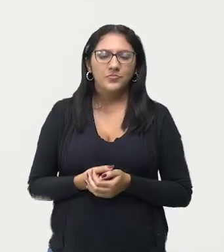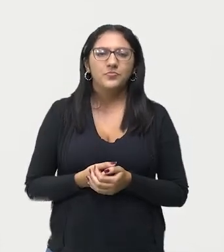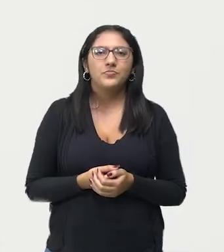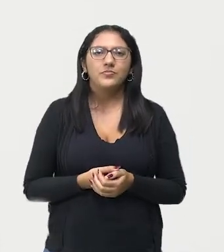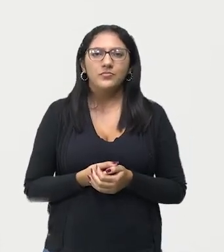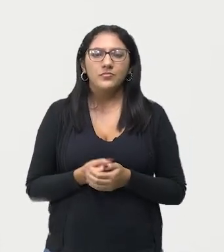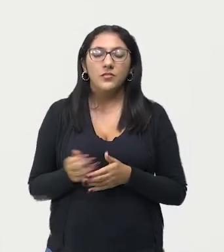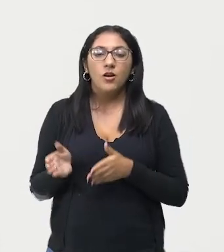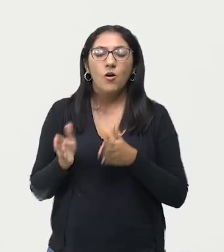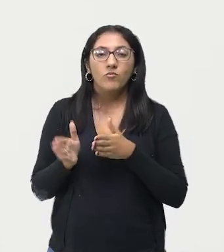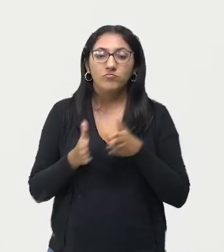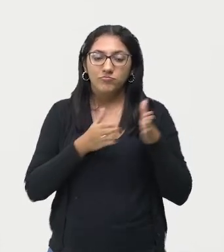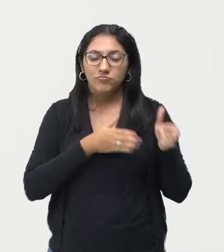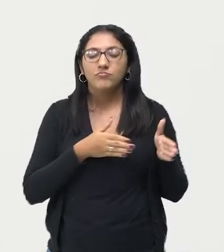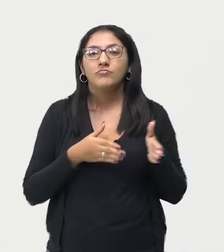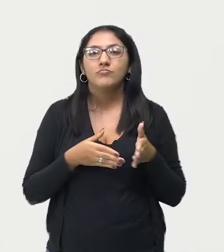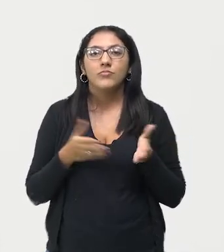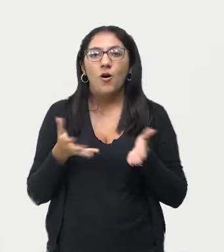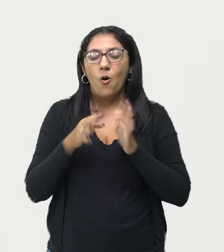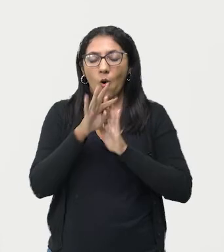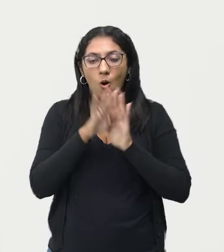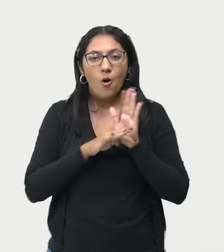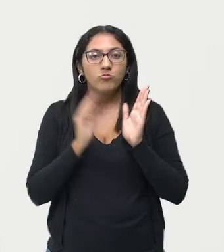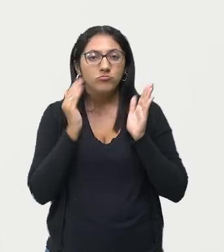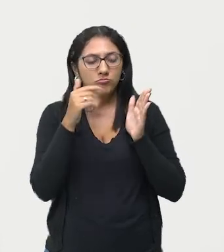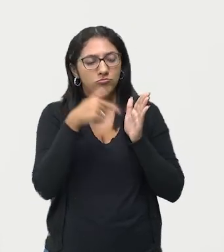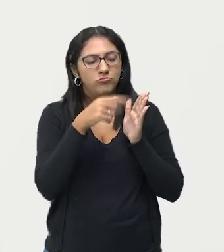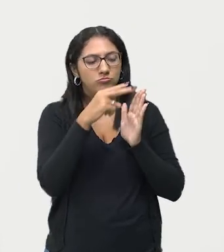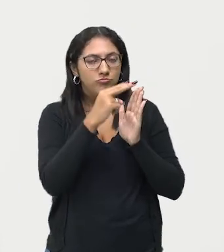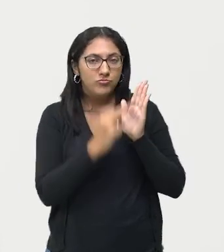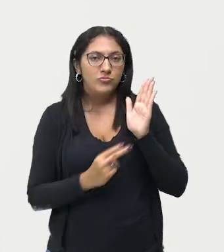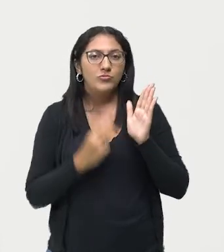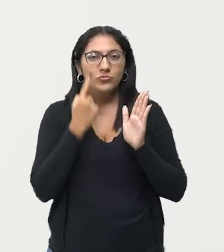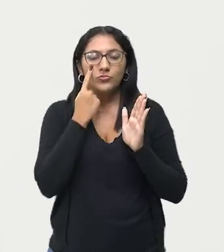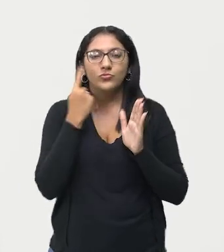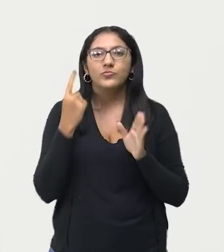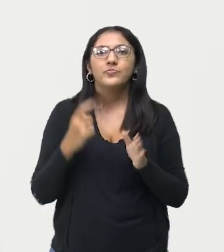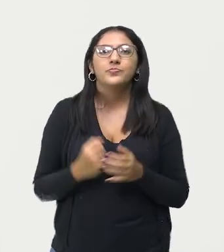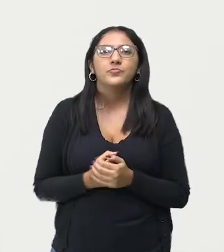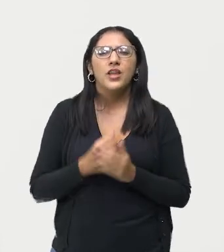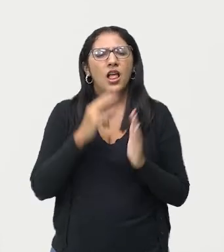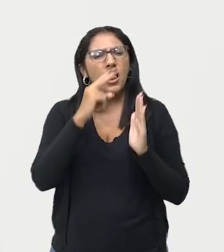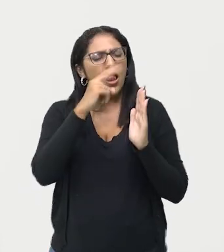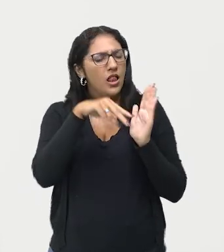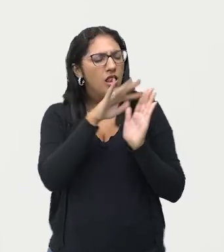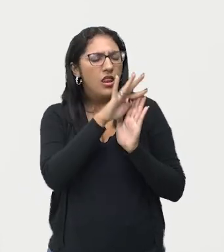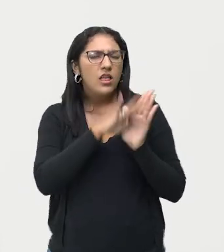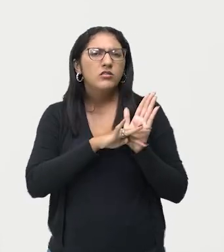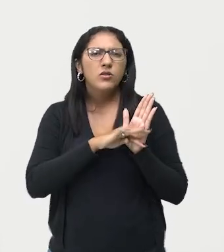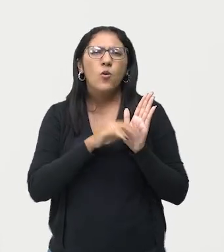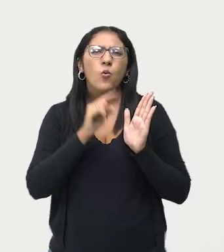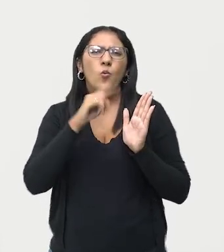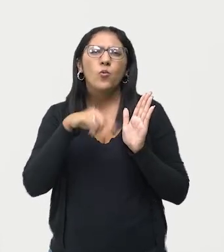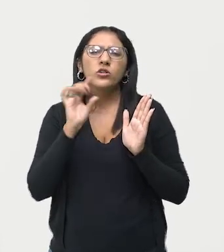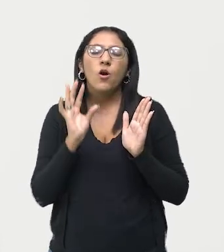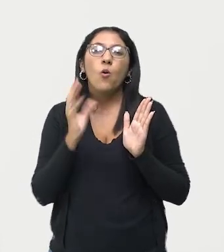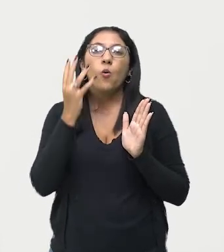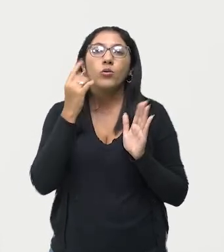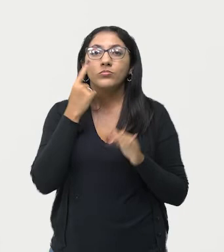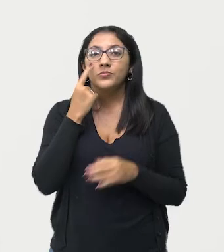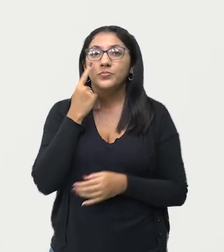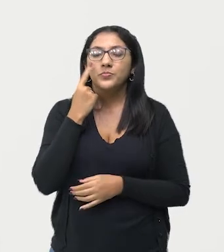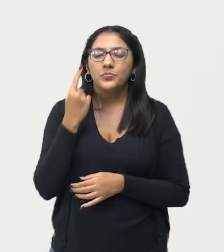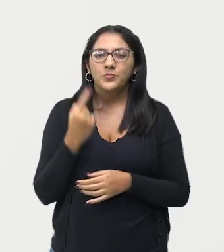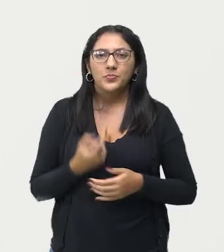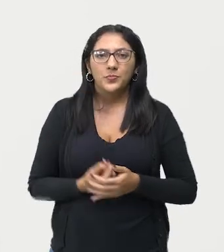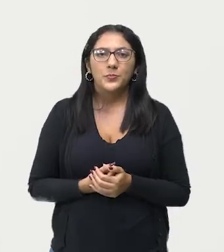à distinção entre o fato e a opinião. Neste texto, o que nós temos de fato? Primeiro